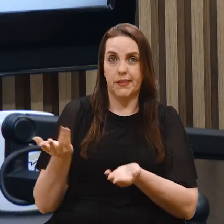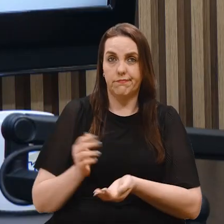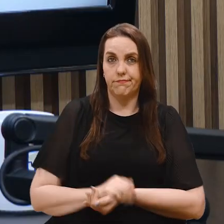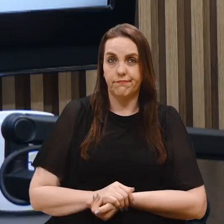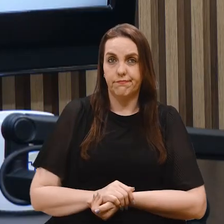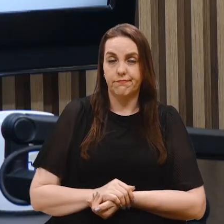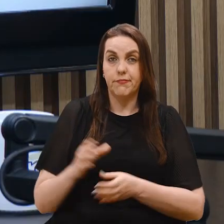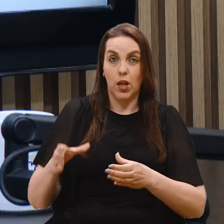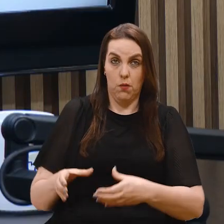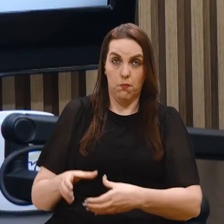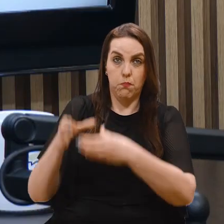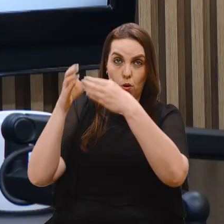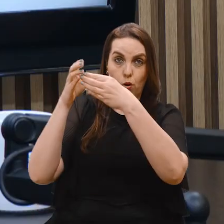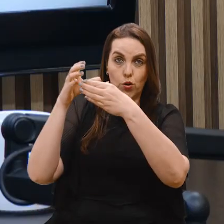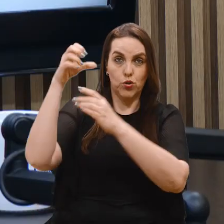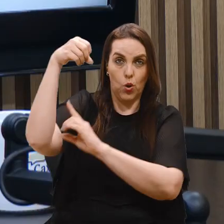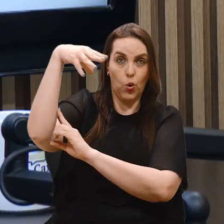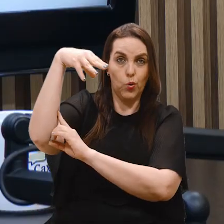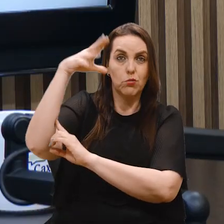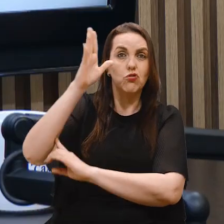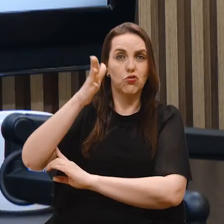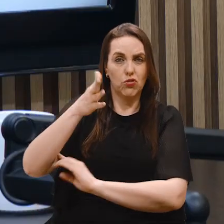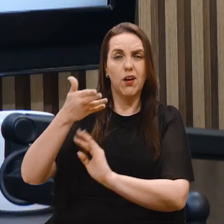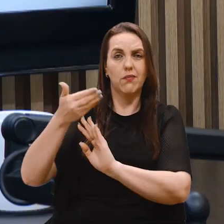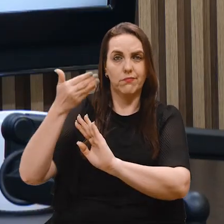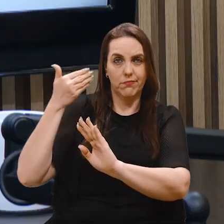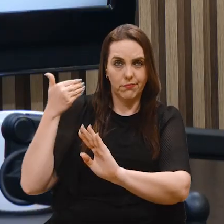a gente, na época,